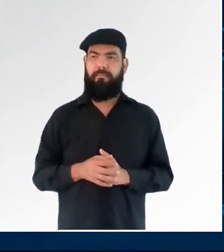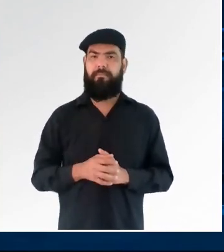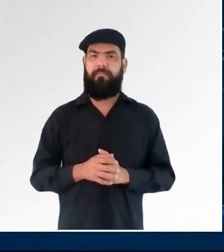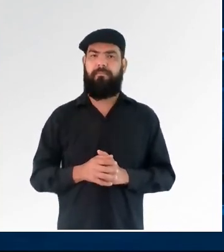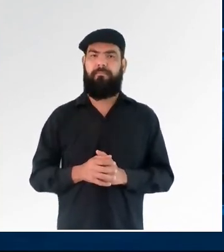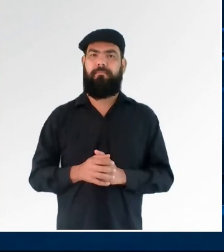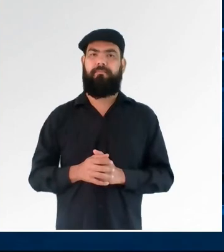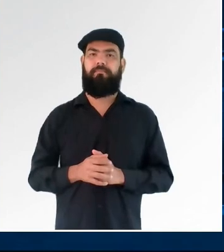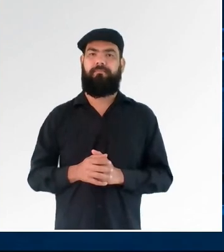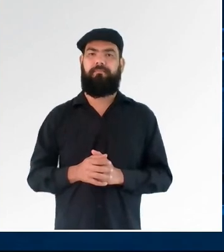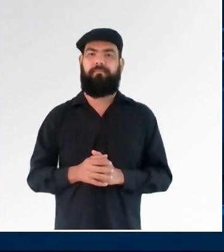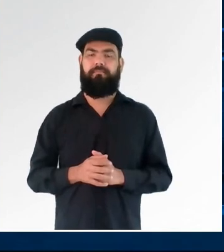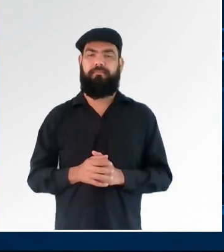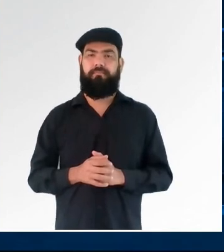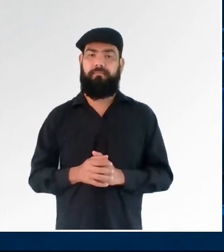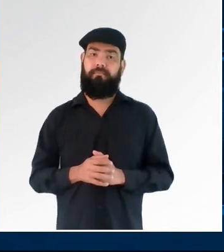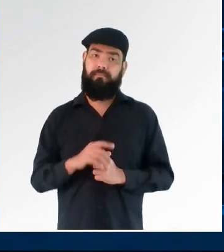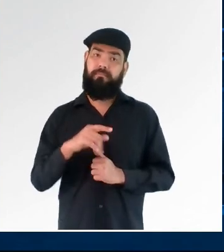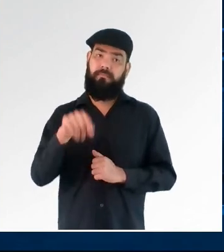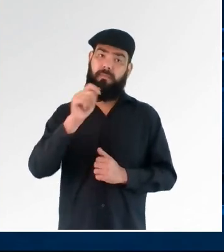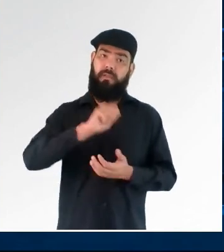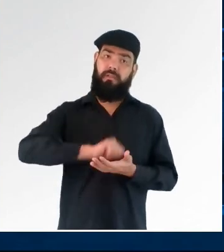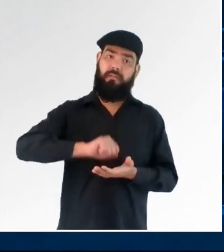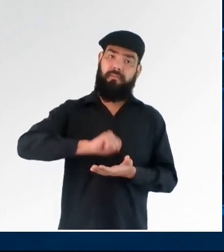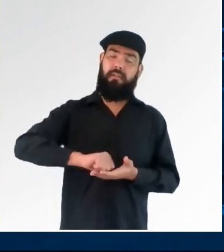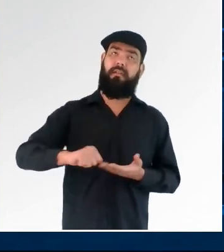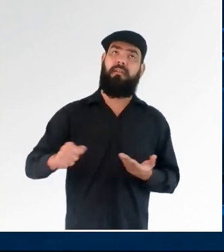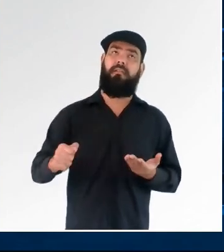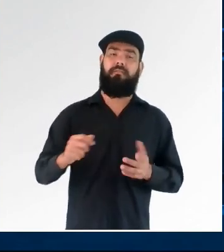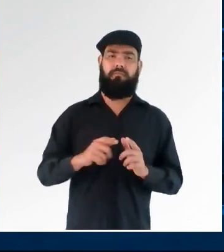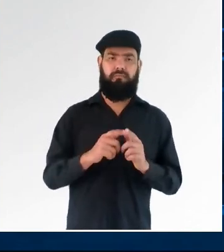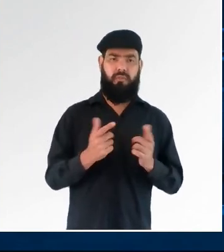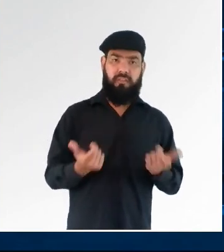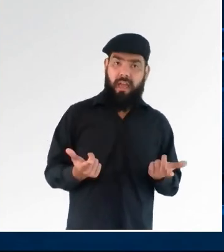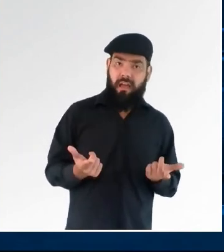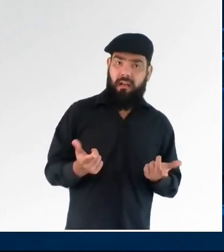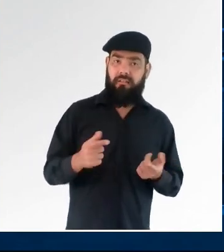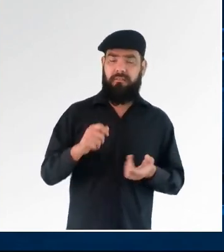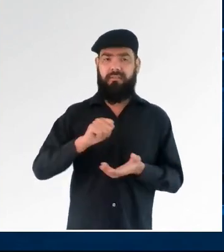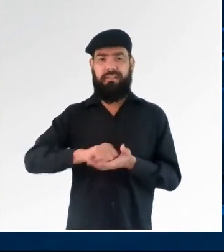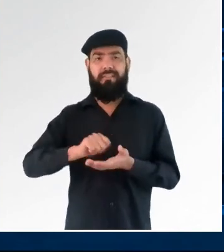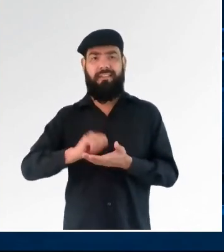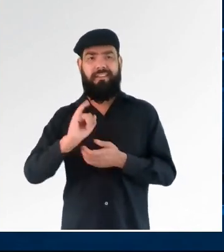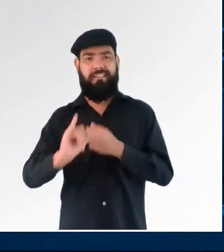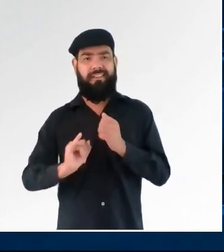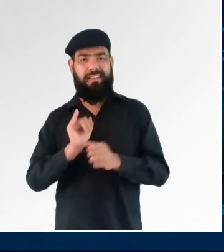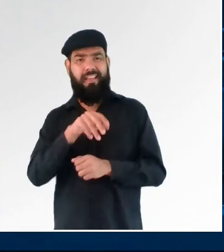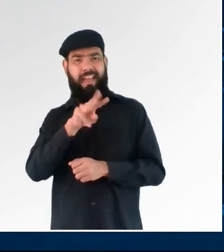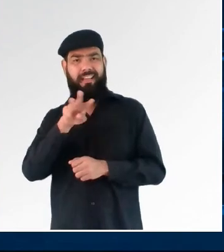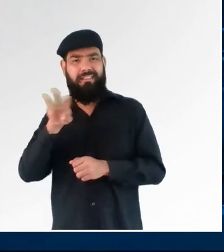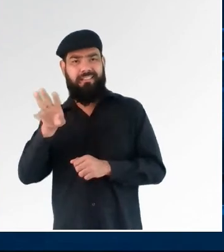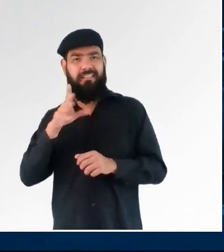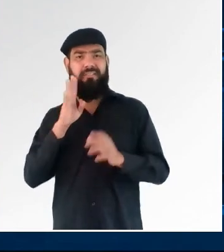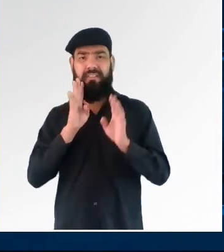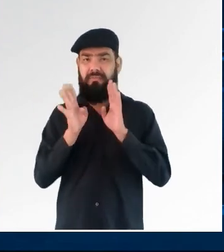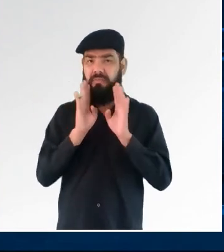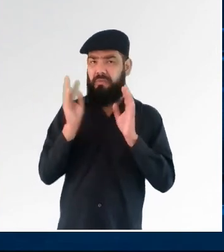atingido. Você vai escrever no jornal, você vai escrever na internet, você vai escrever no Facebook, você vai